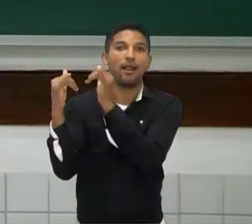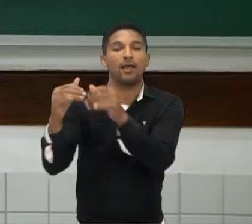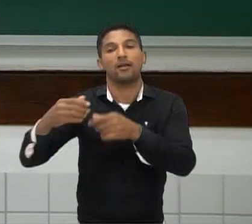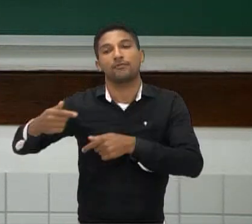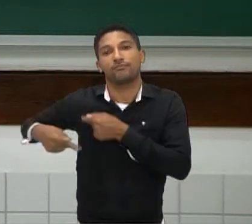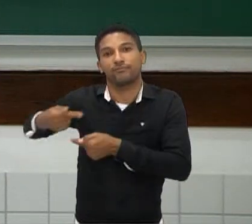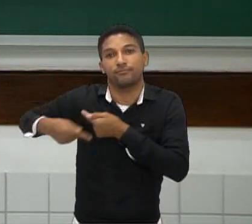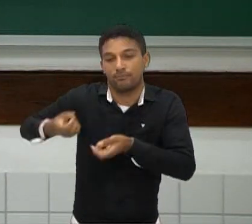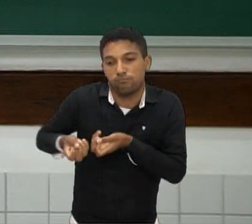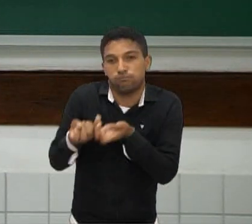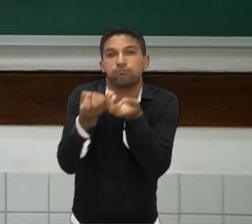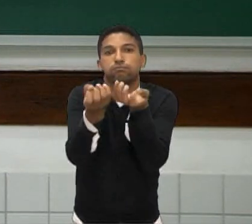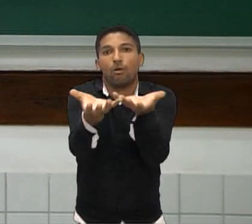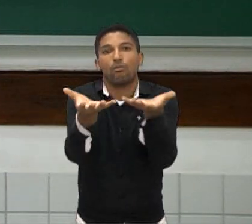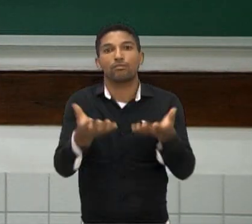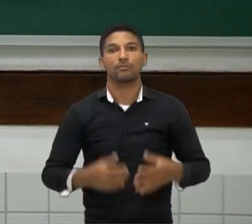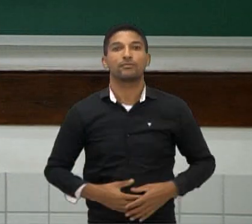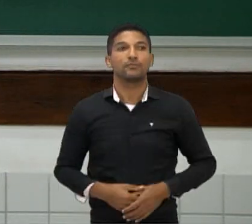atividade